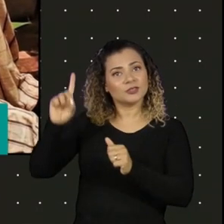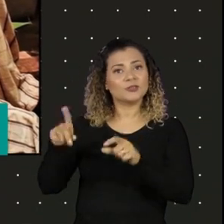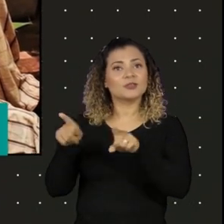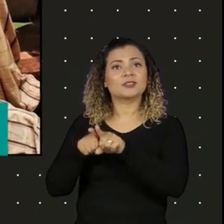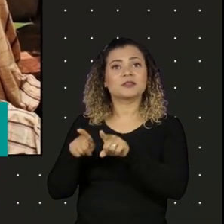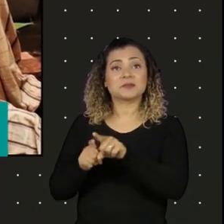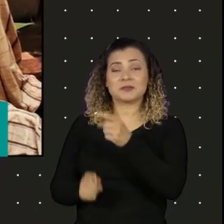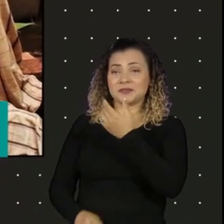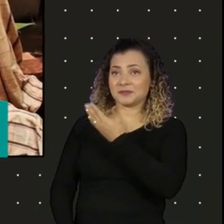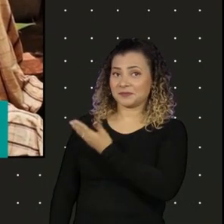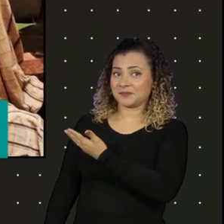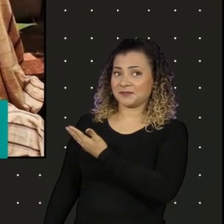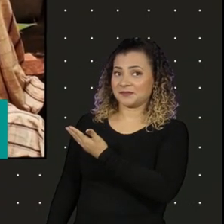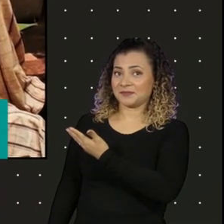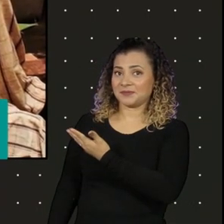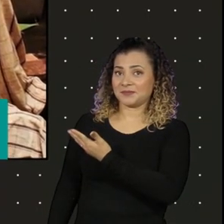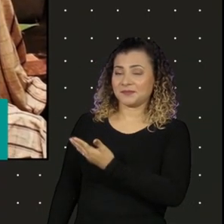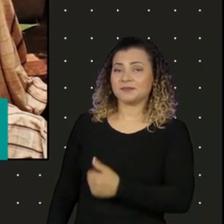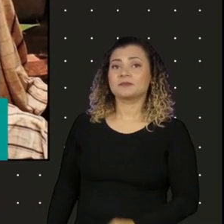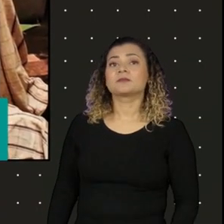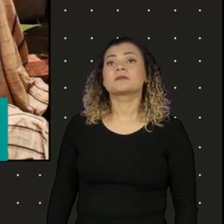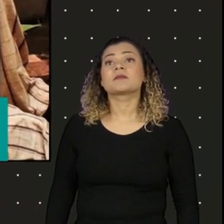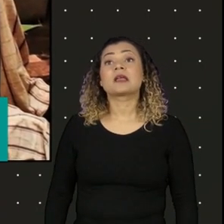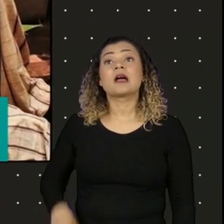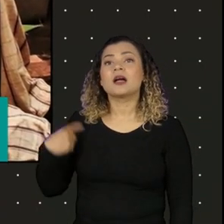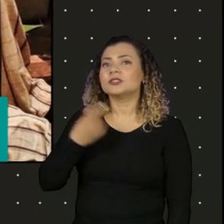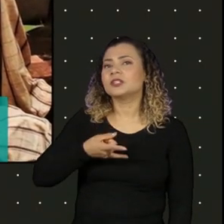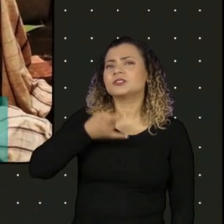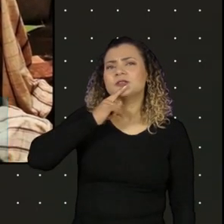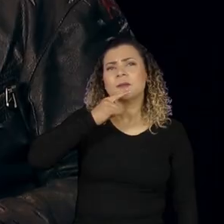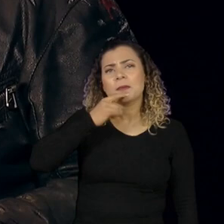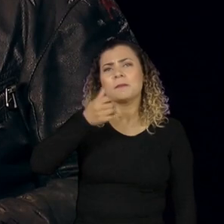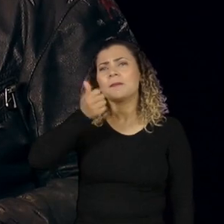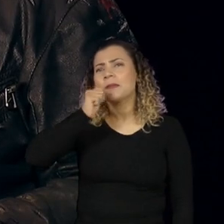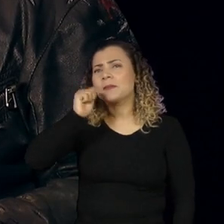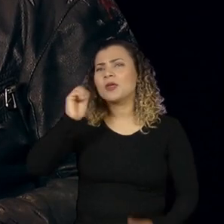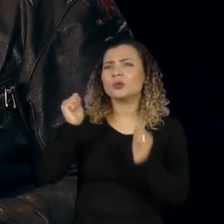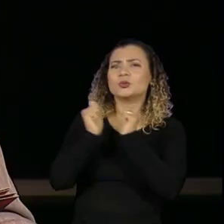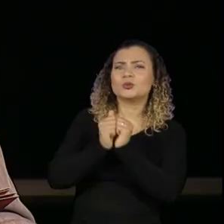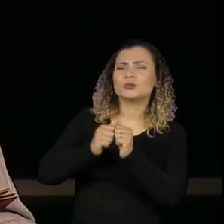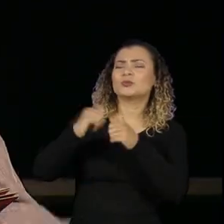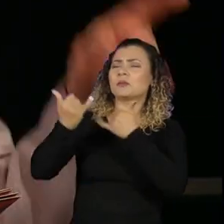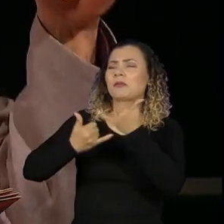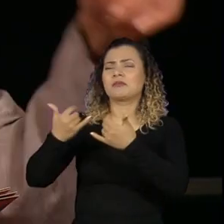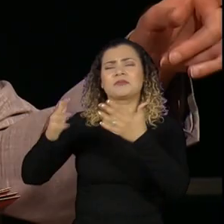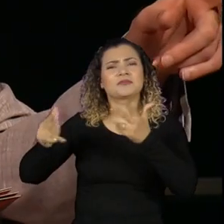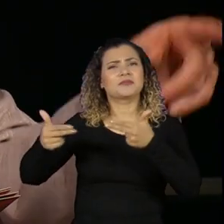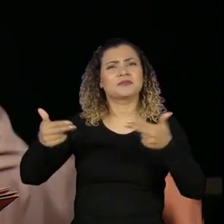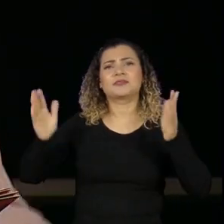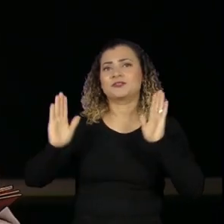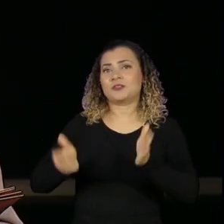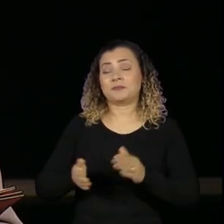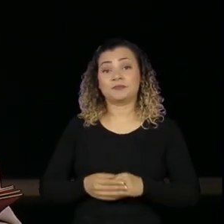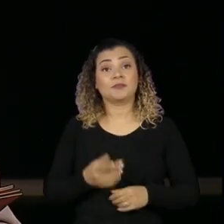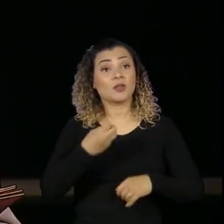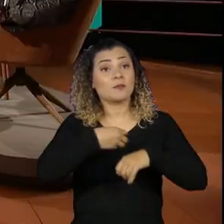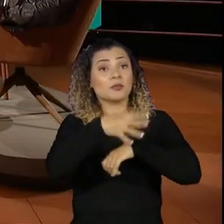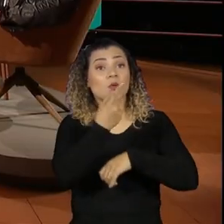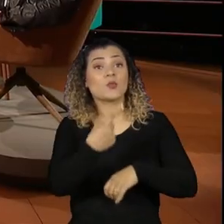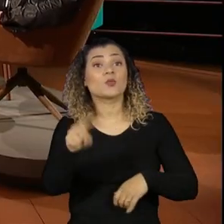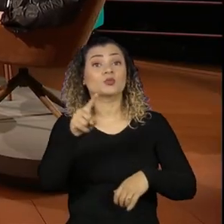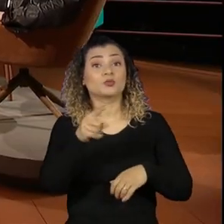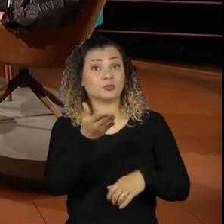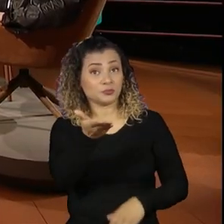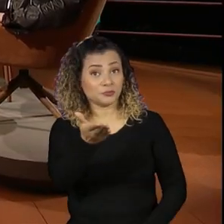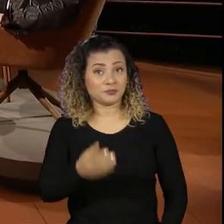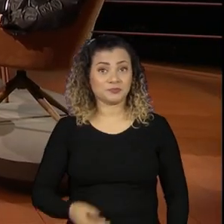Criança Enterrada, de San Xepa. E a gente bebeu muito, jogou muito bilhar junto também, eu e ele, né? Um último depoimento para você, tá. Olha